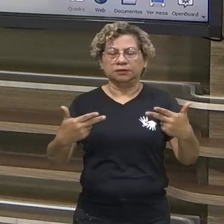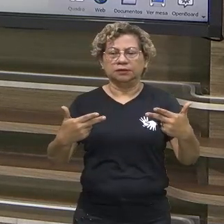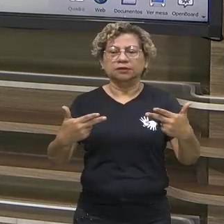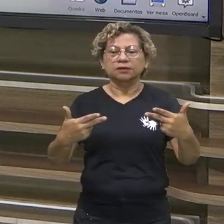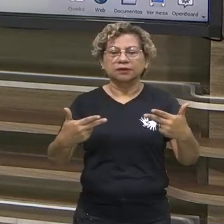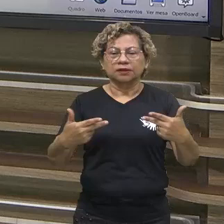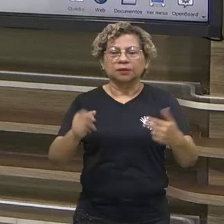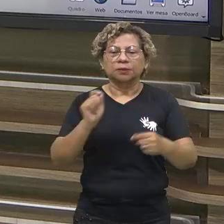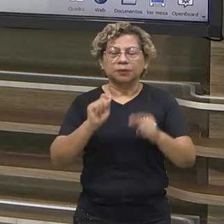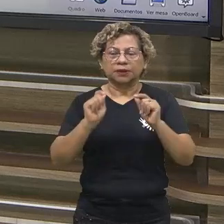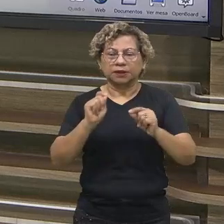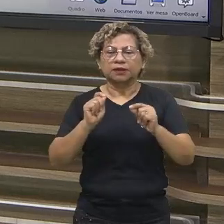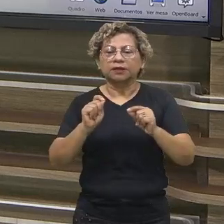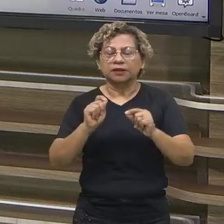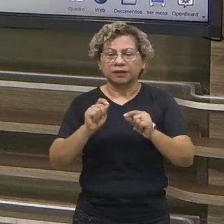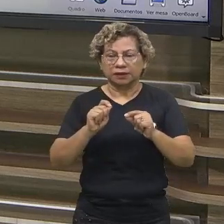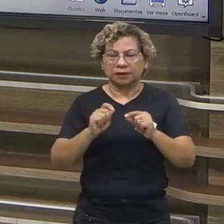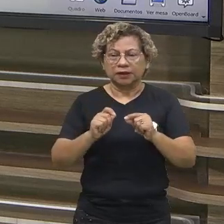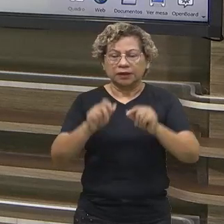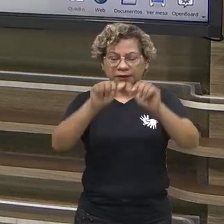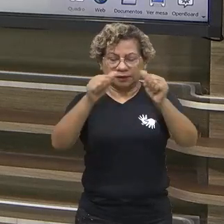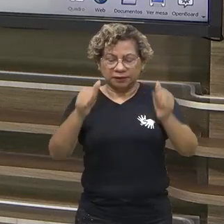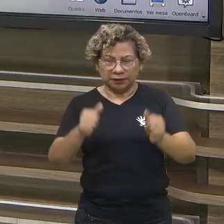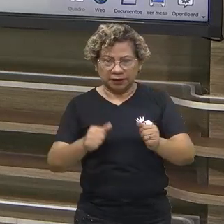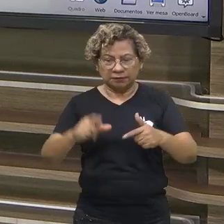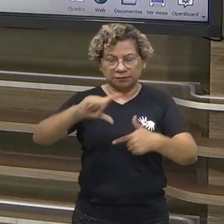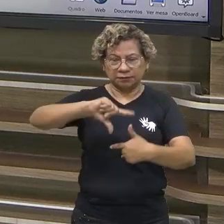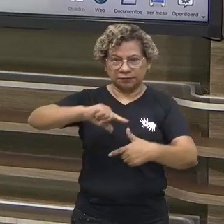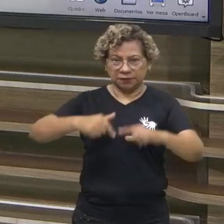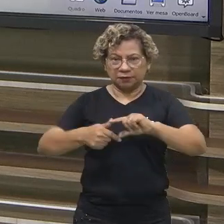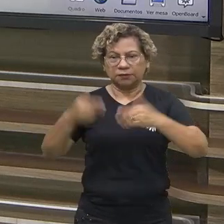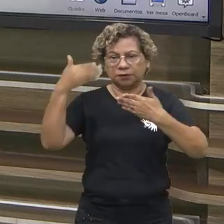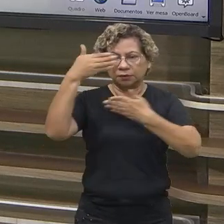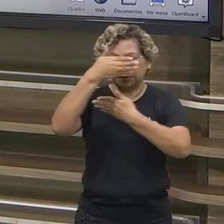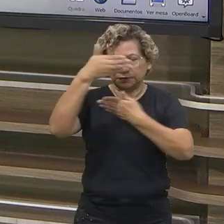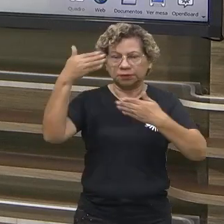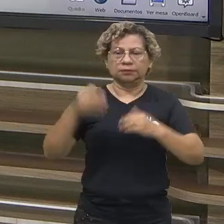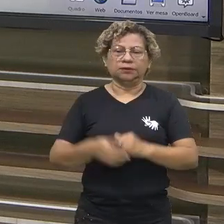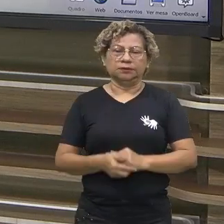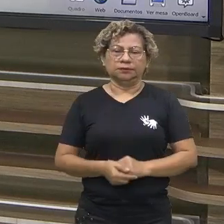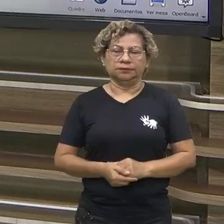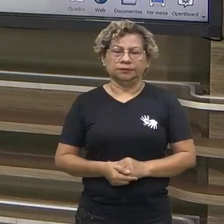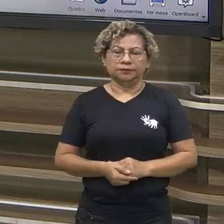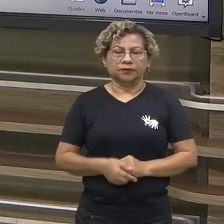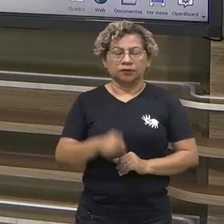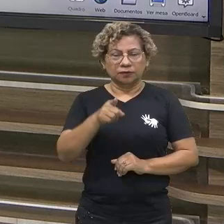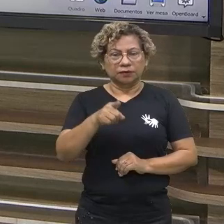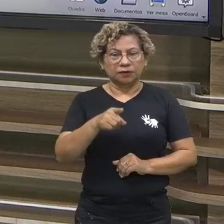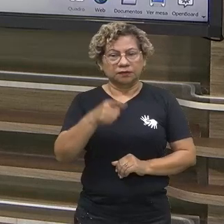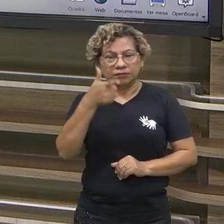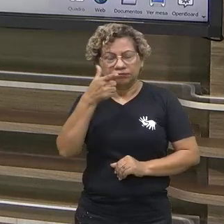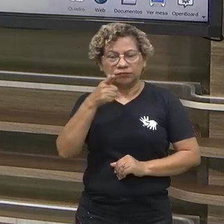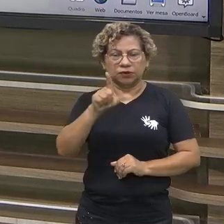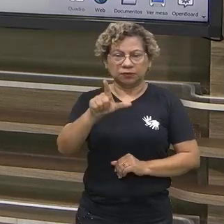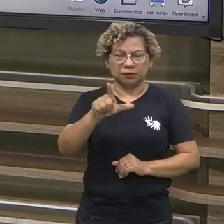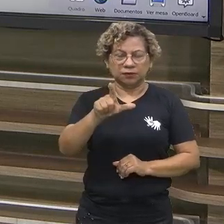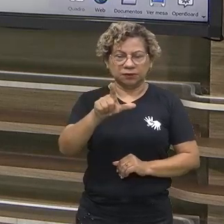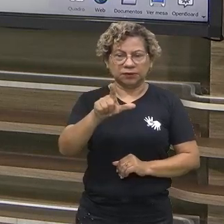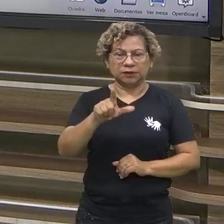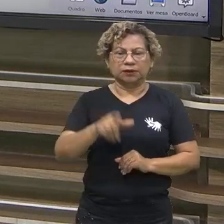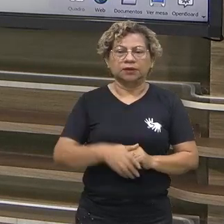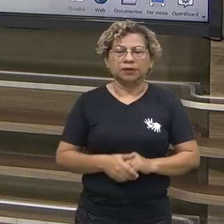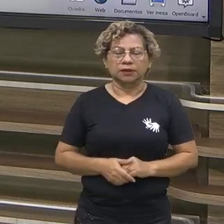de tentar encontrar nas obras cubistas as formas geométricas, né? A gente consegue perceber